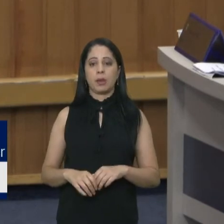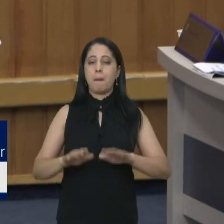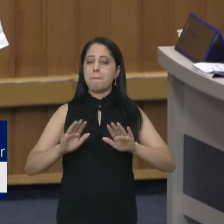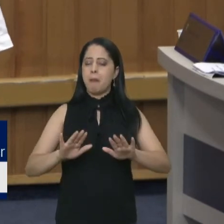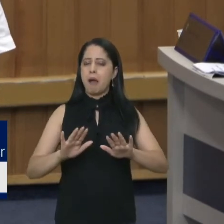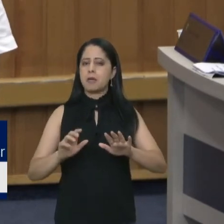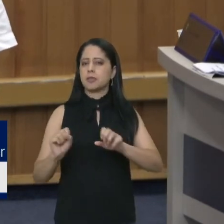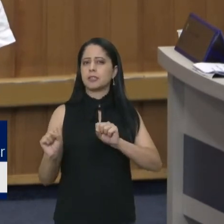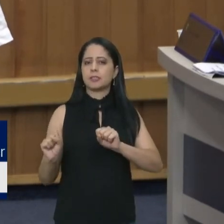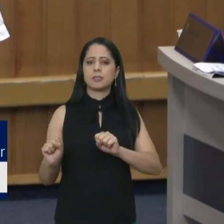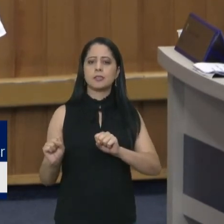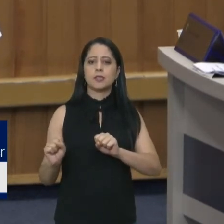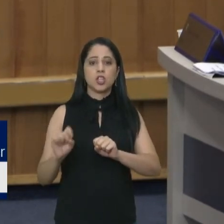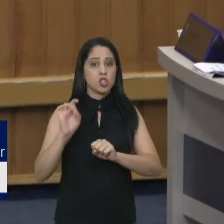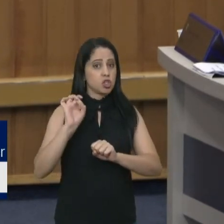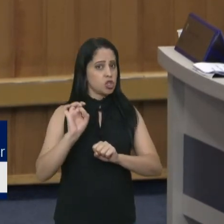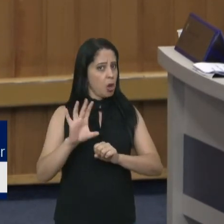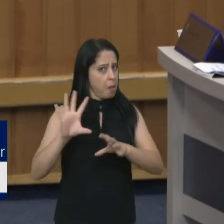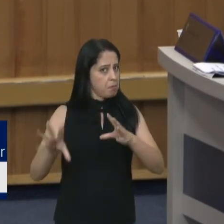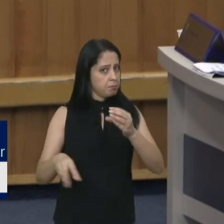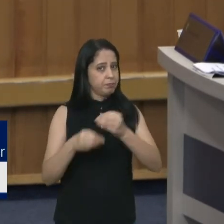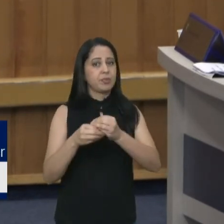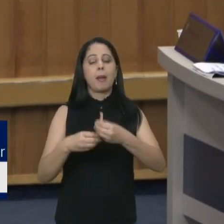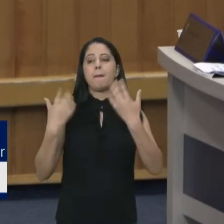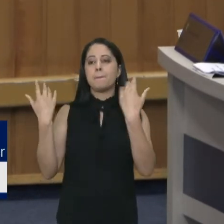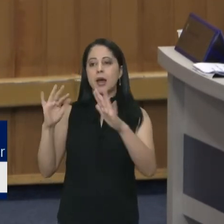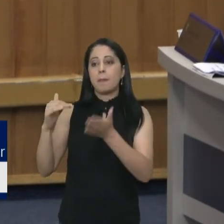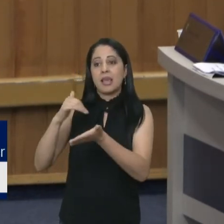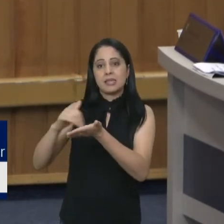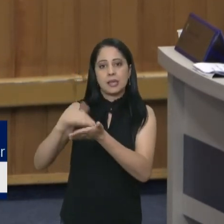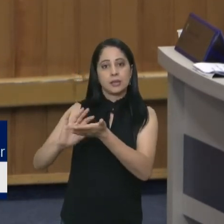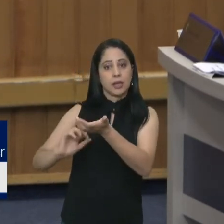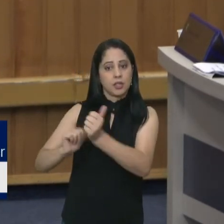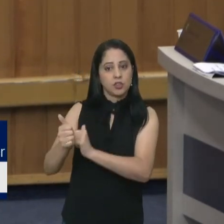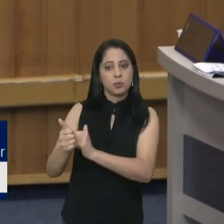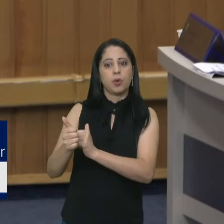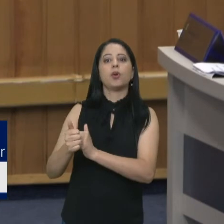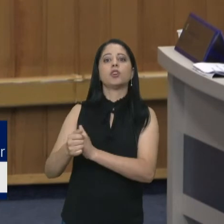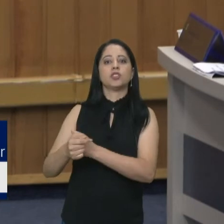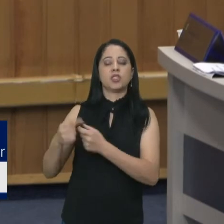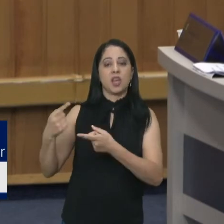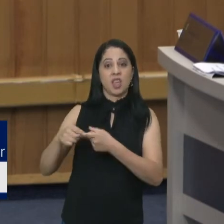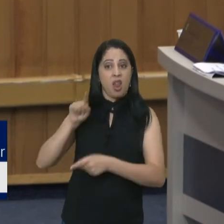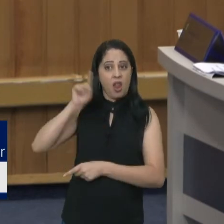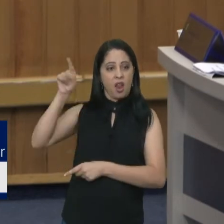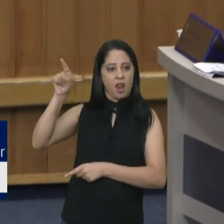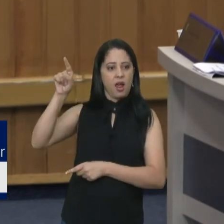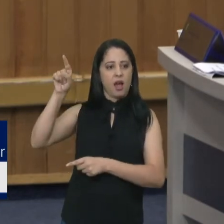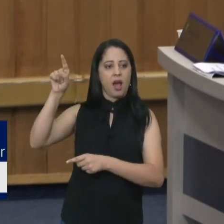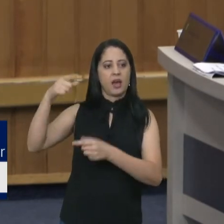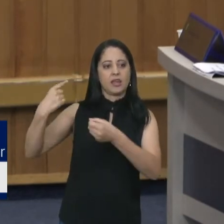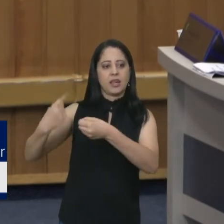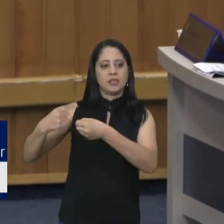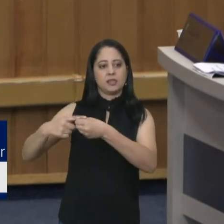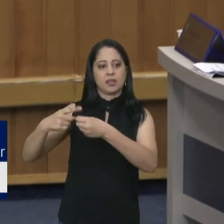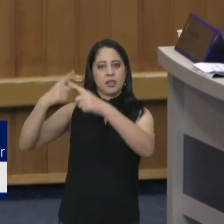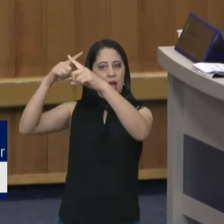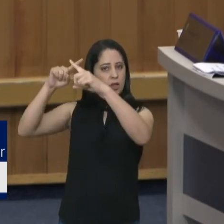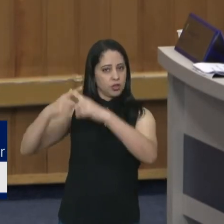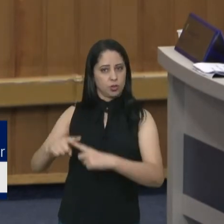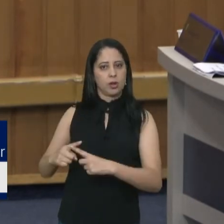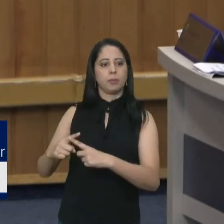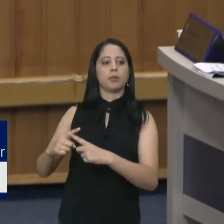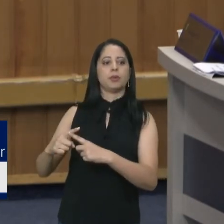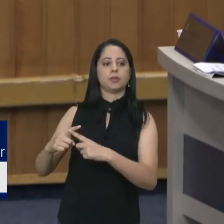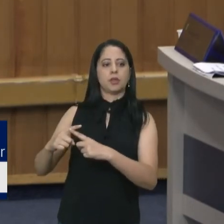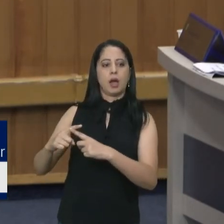também, só complementar, parabenizar a Secretaria de Esporte também, que está lá nos Jogos Abertos em São Sebastião. Várias equipes aí,